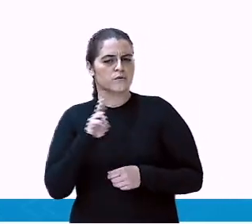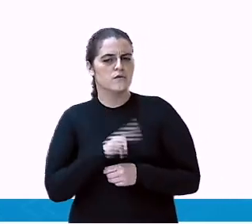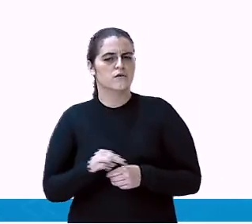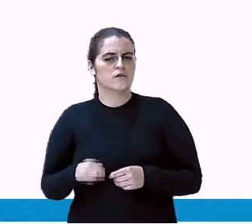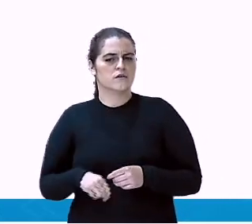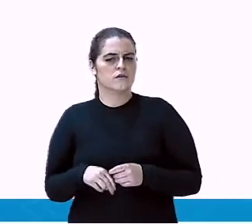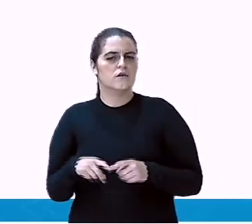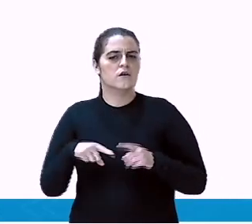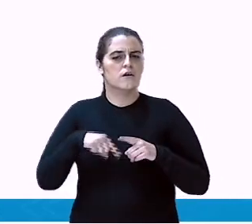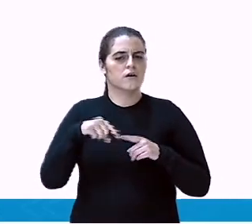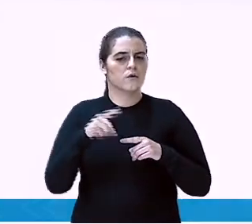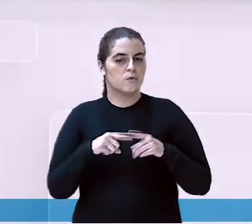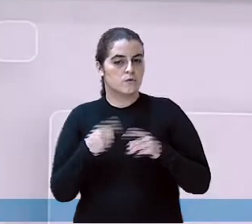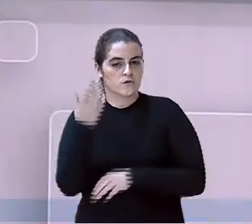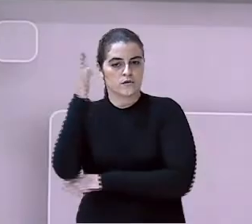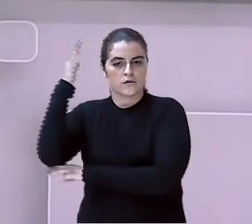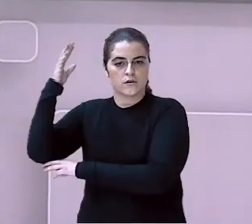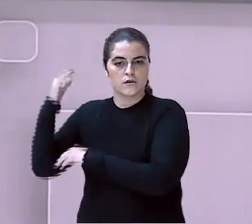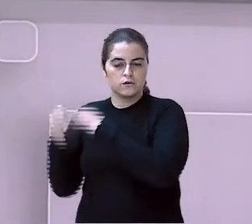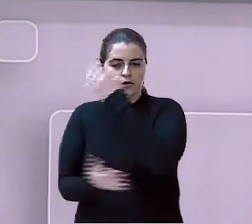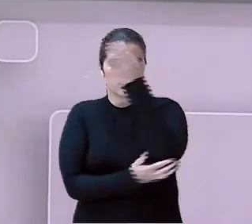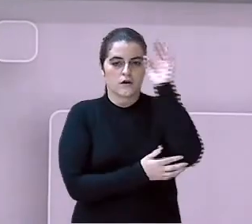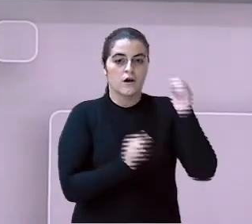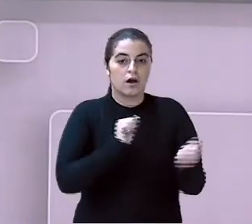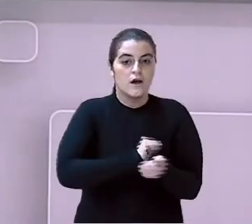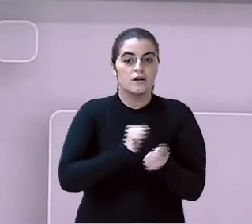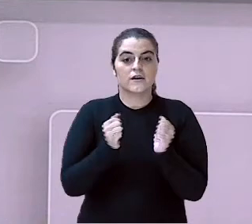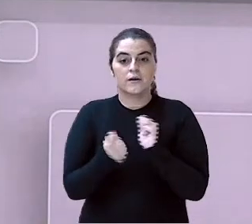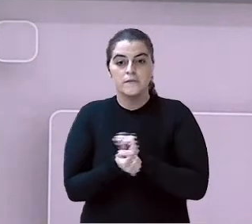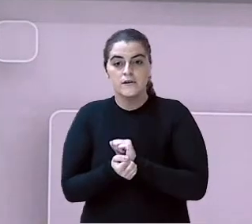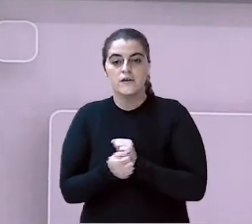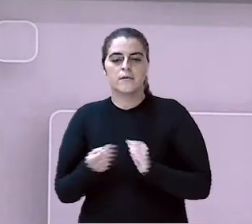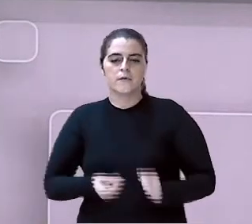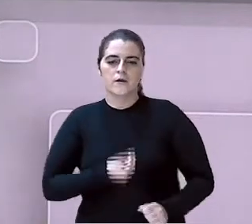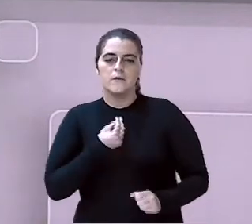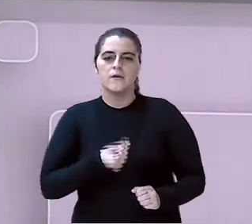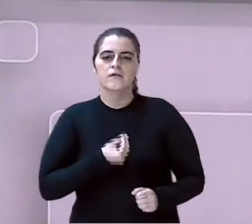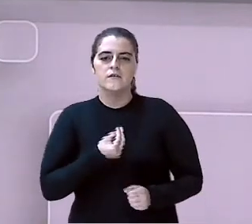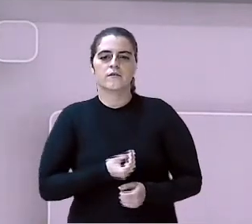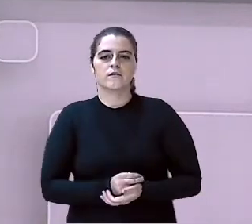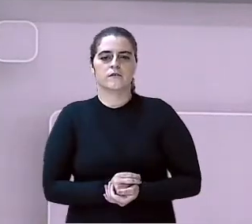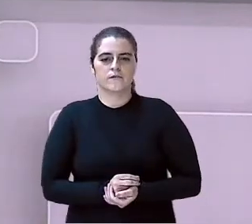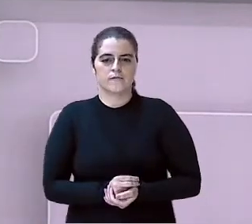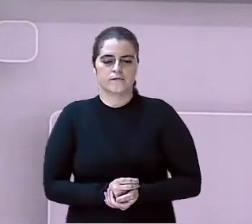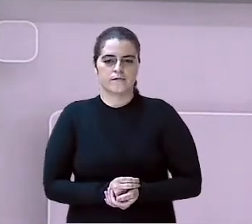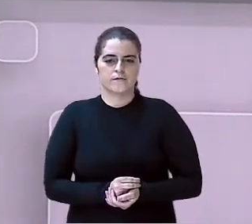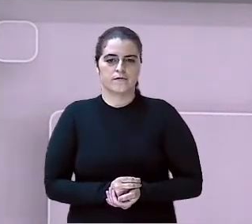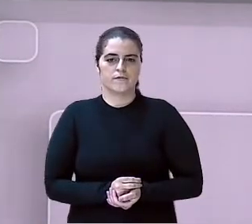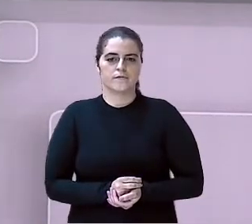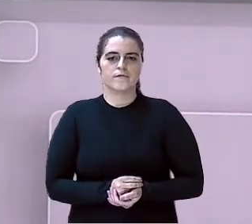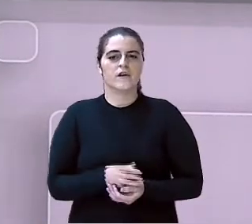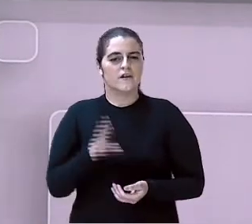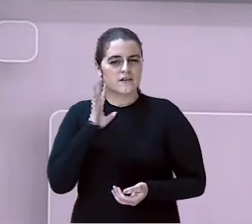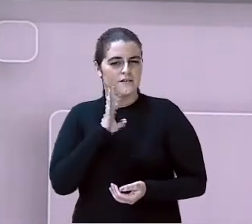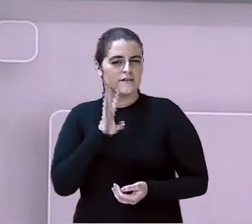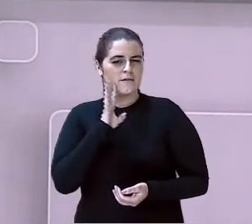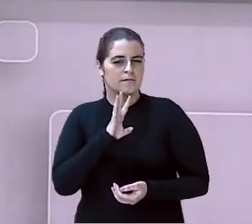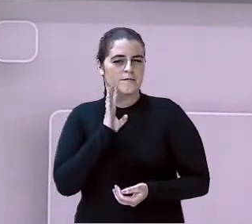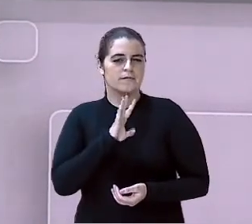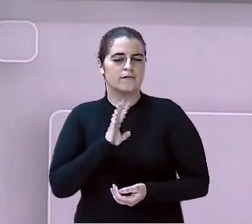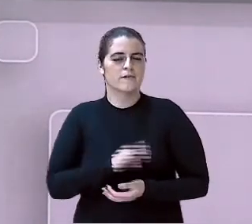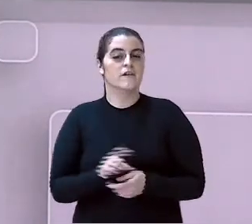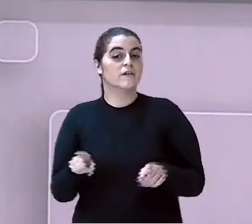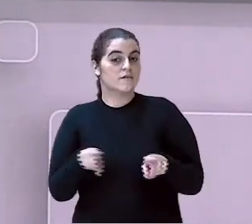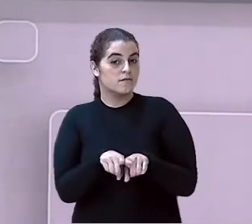que a natureza fez, adaptar para a nossa sobrevivência, para ajudar na nossa vida. Isso é muito legal.